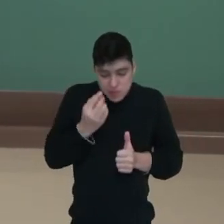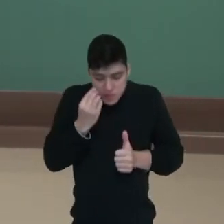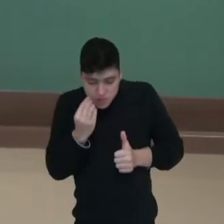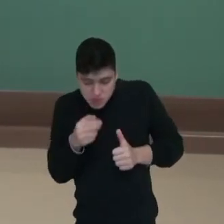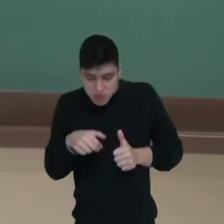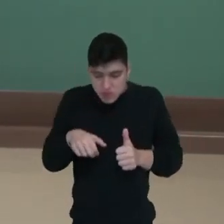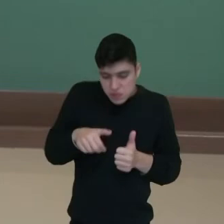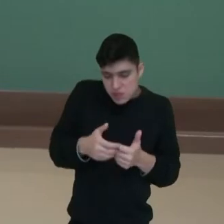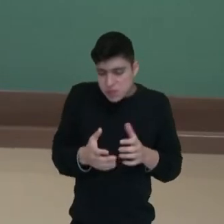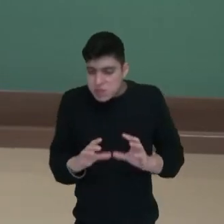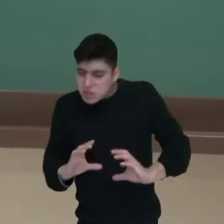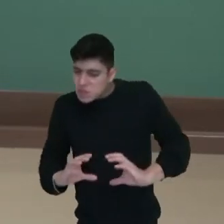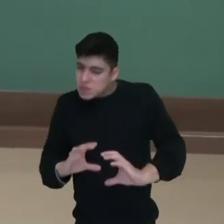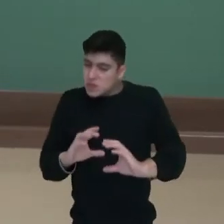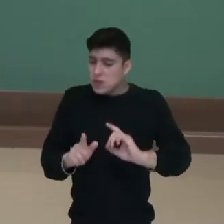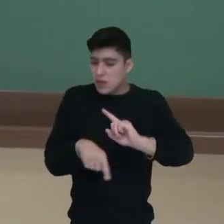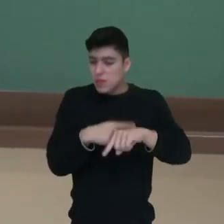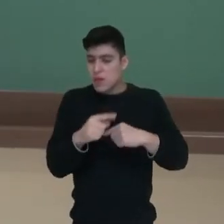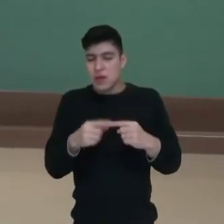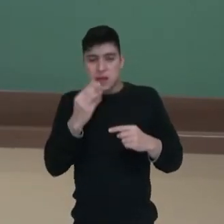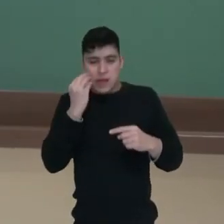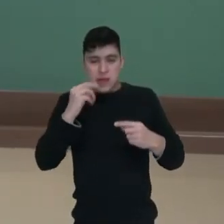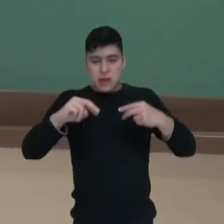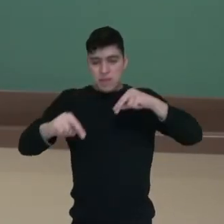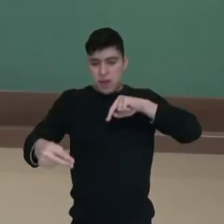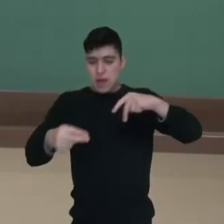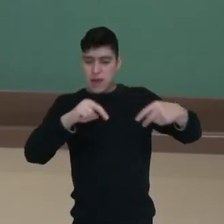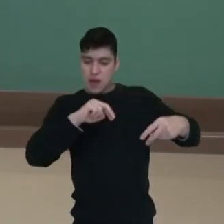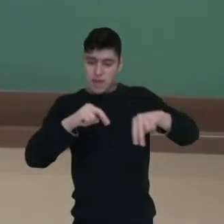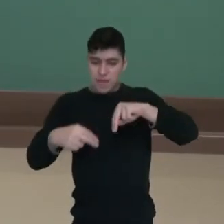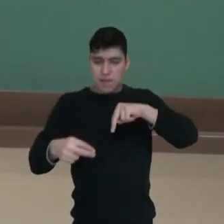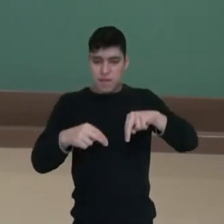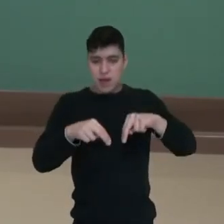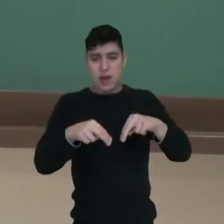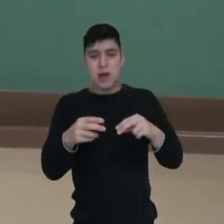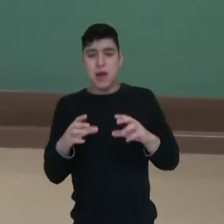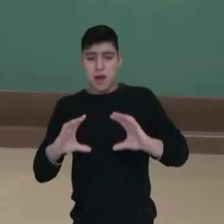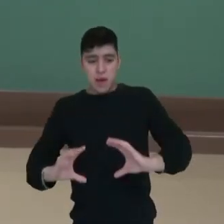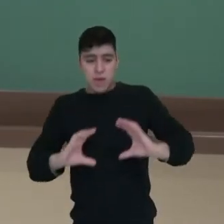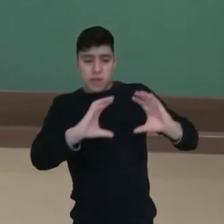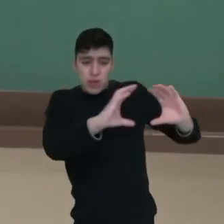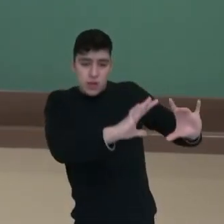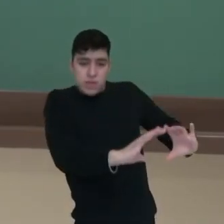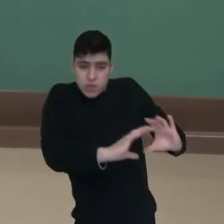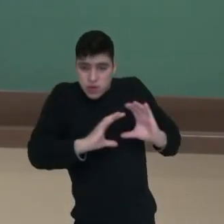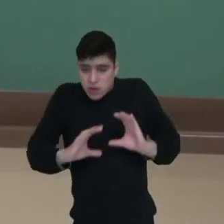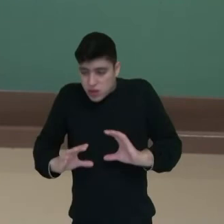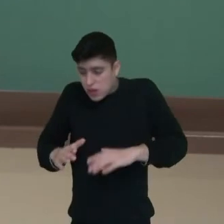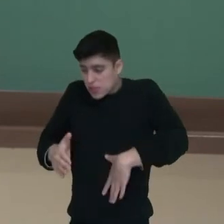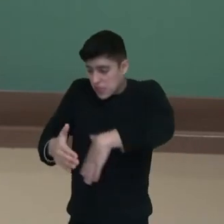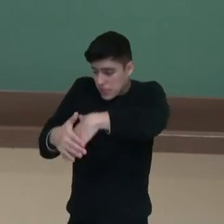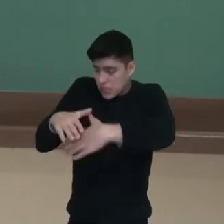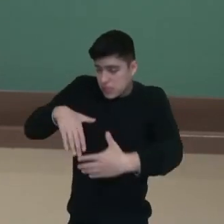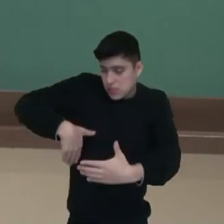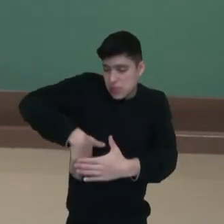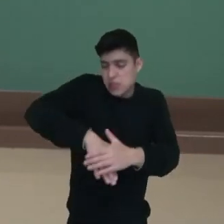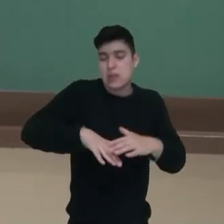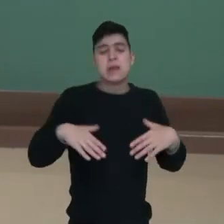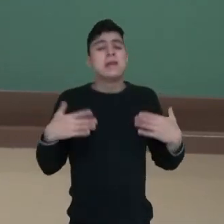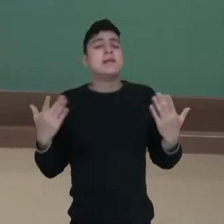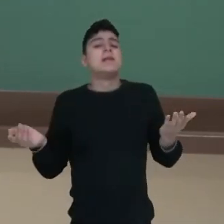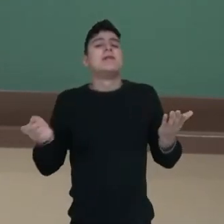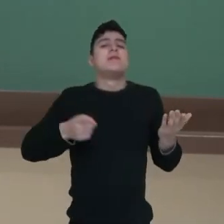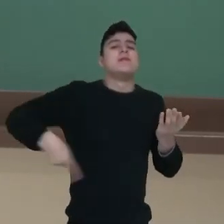podem começar a fazer passes, passe de lado, tá? Passe passe de peito, de pé, até que